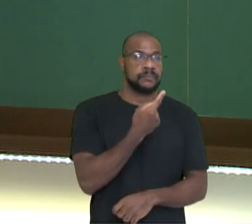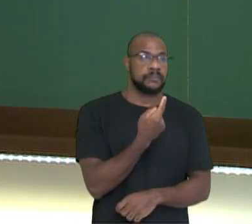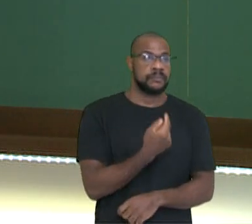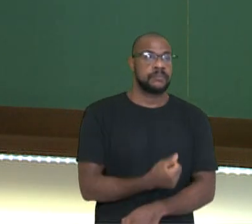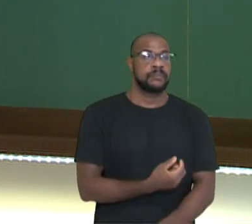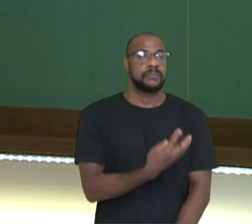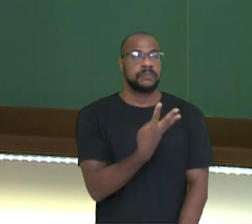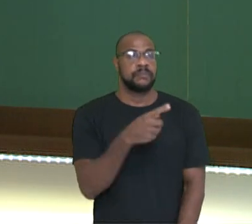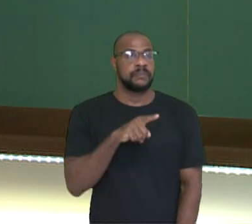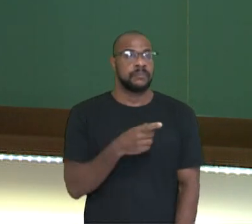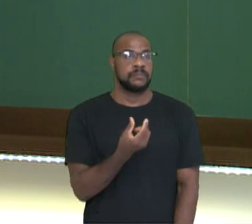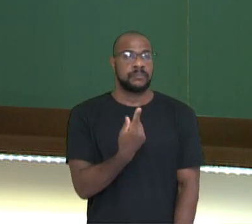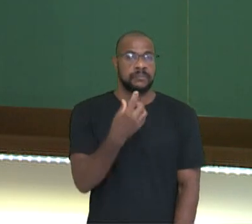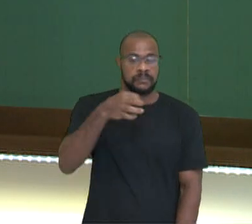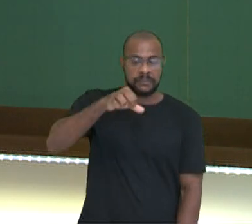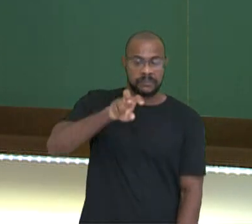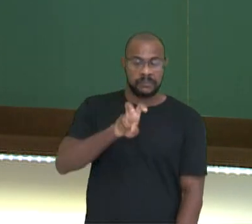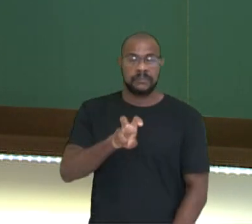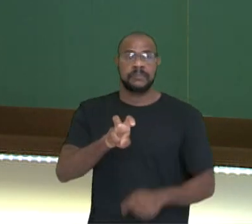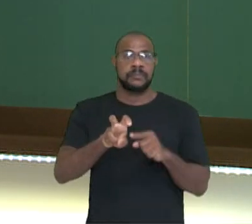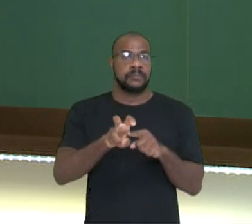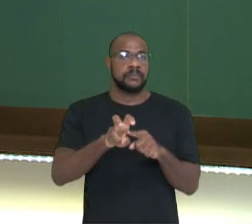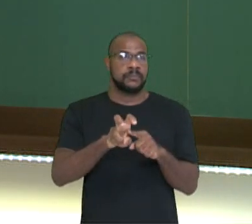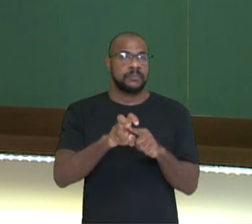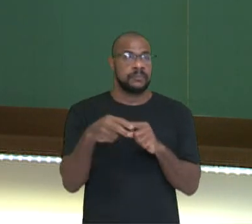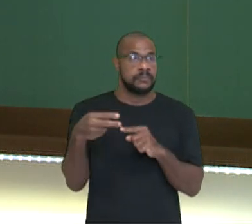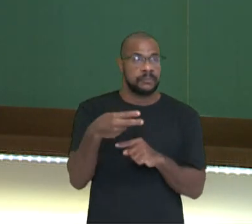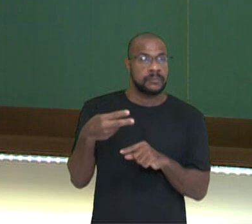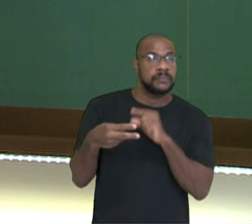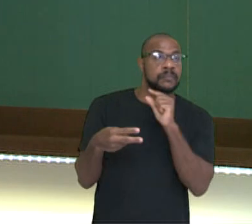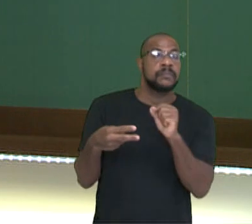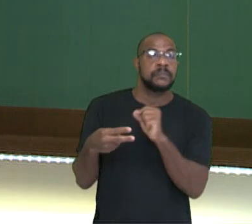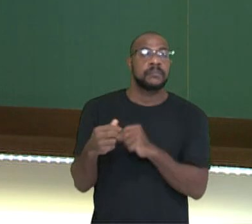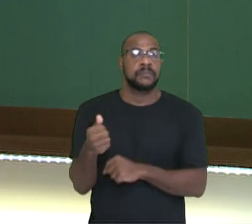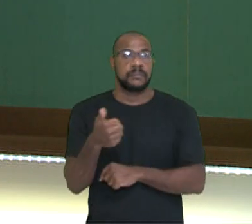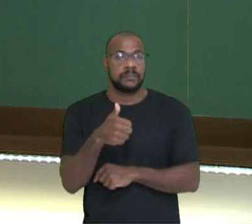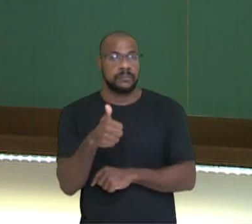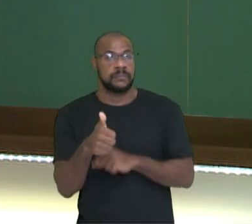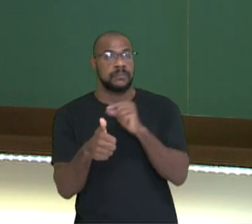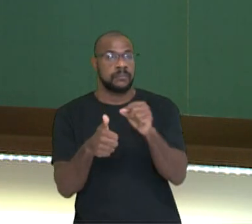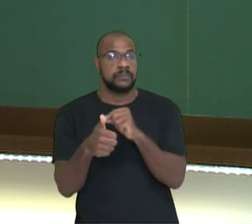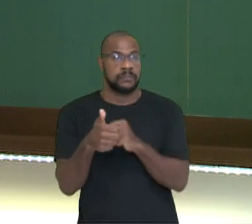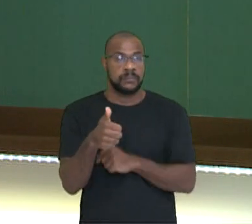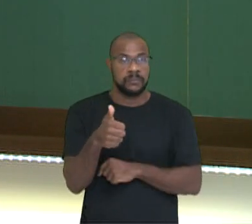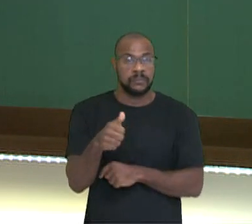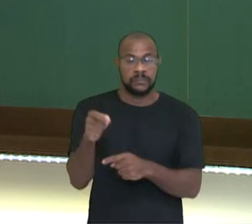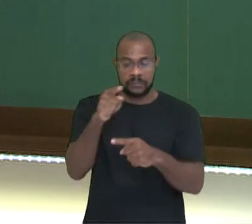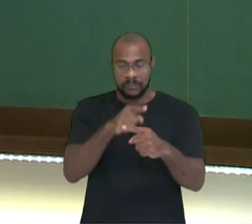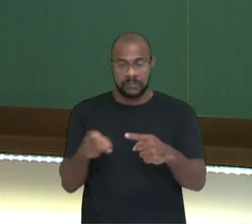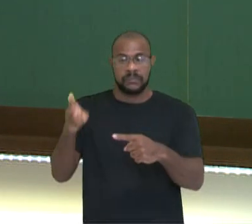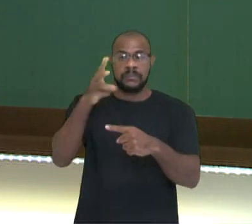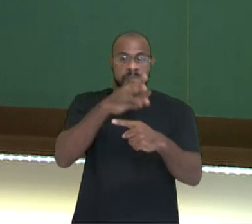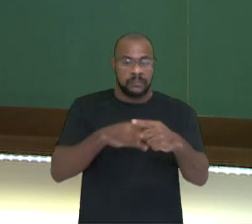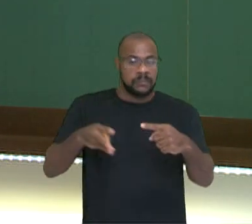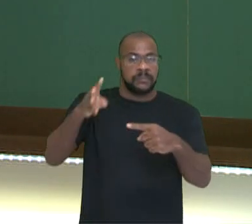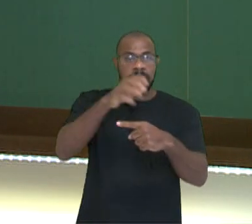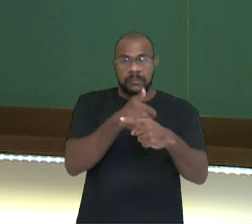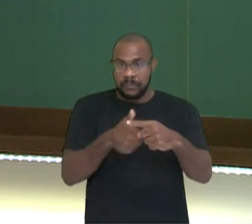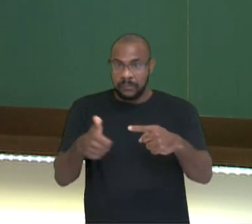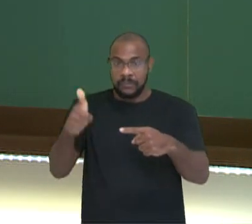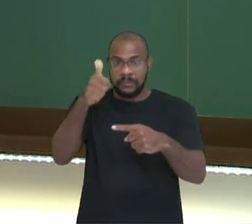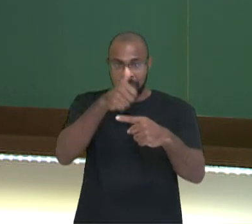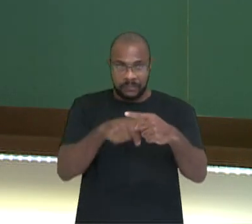do ângulo de 4.195. Então, aqui eu cheguei que ele dá 11 voltas na